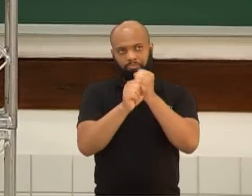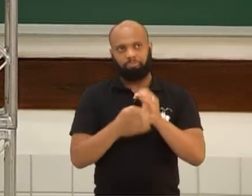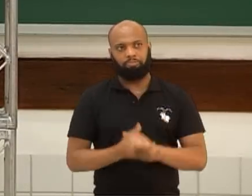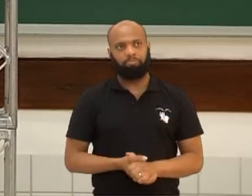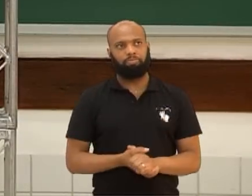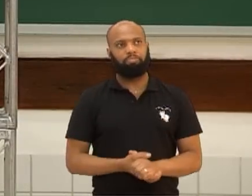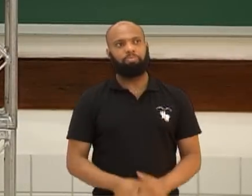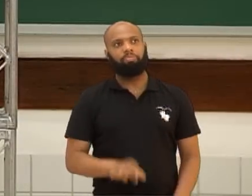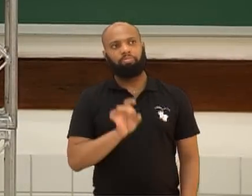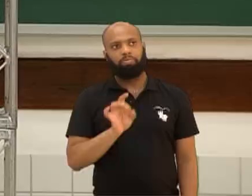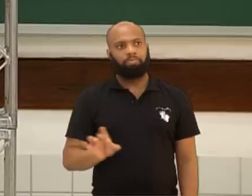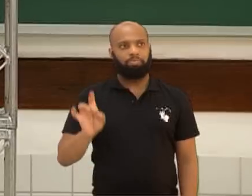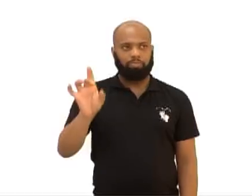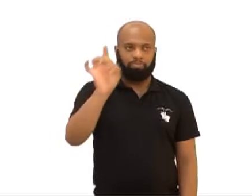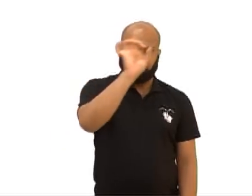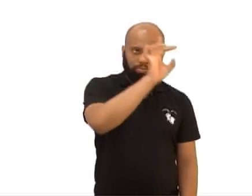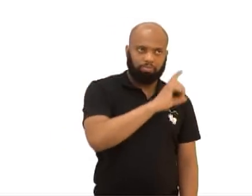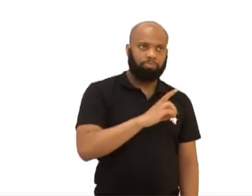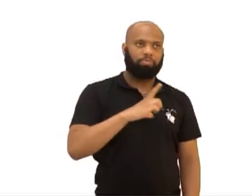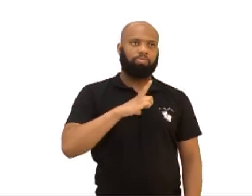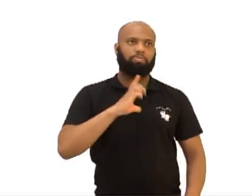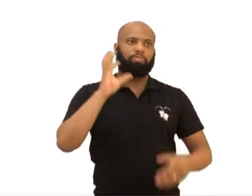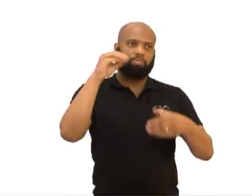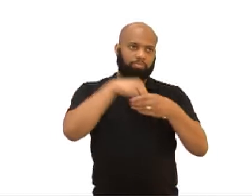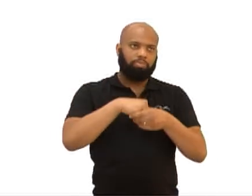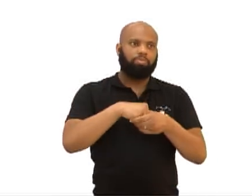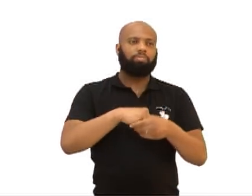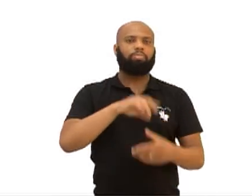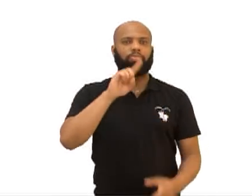Então, cada ângulo interno